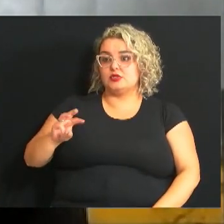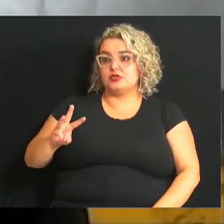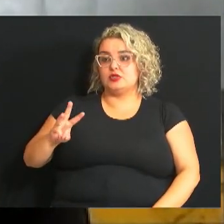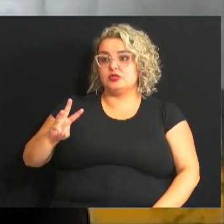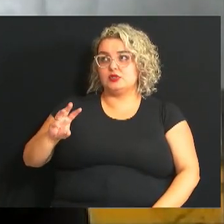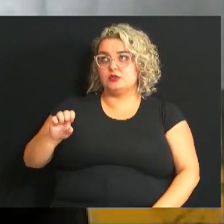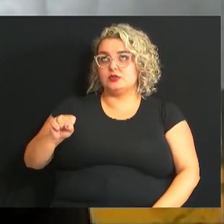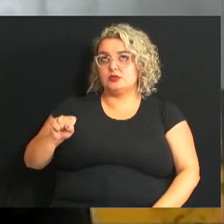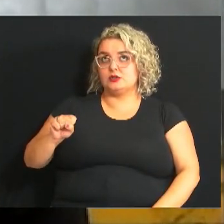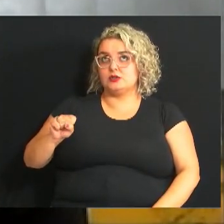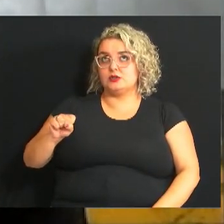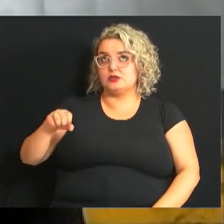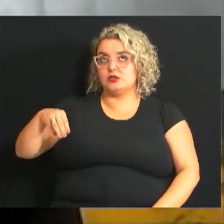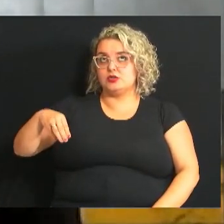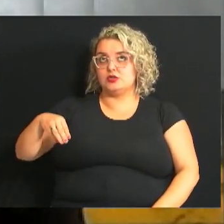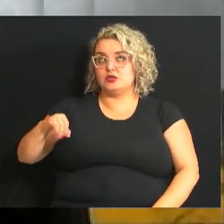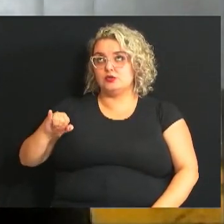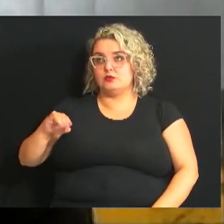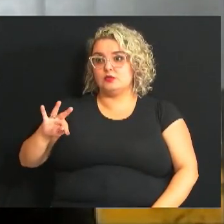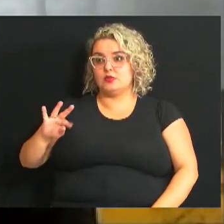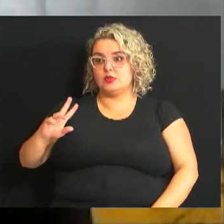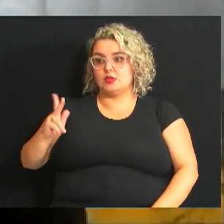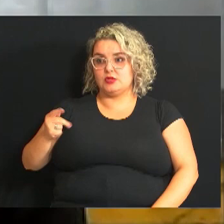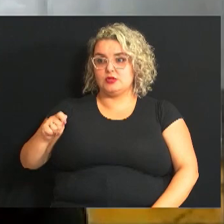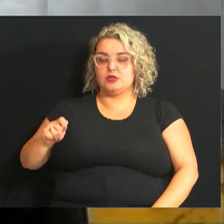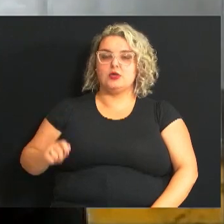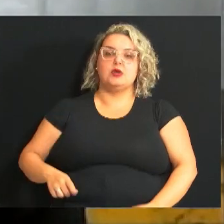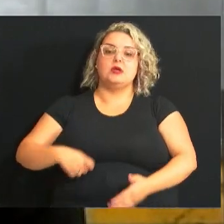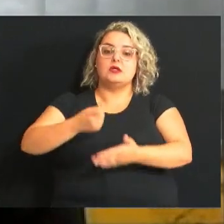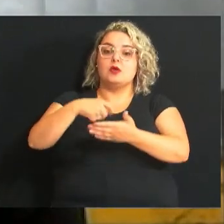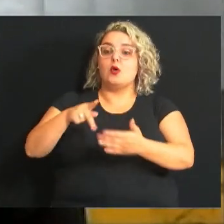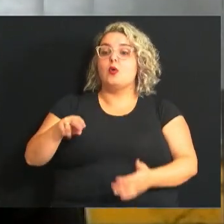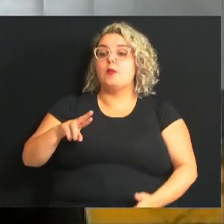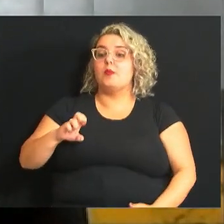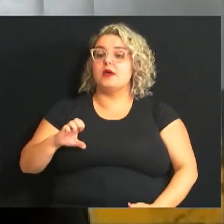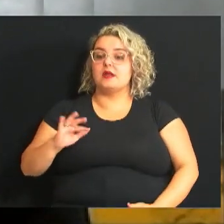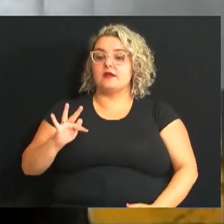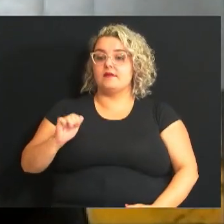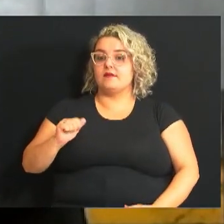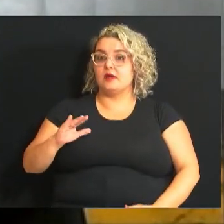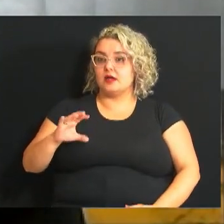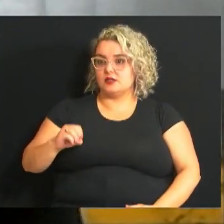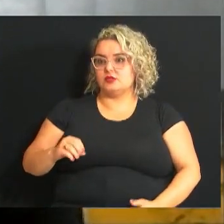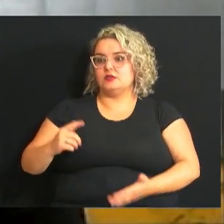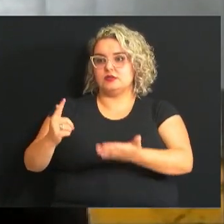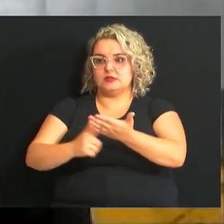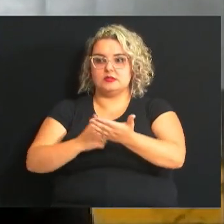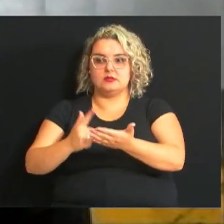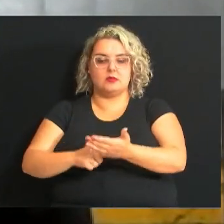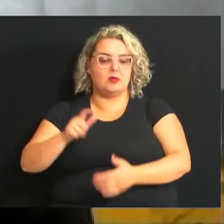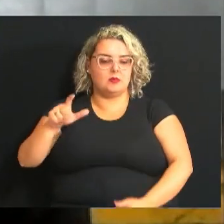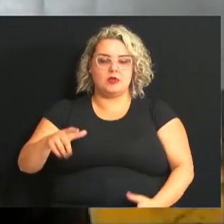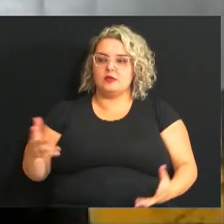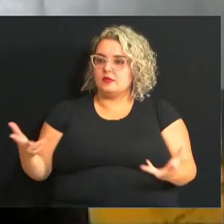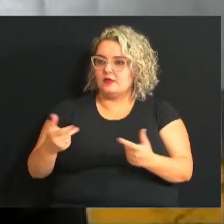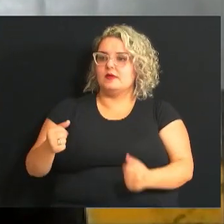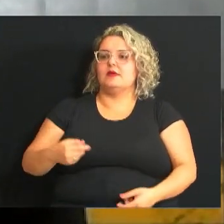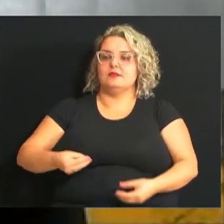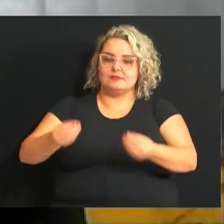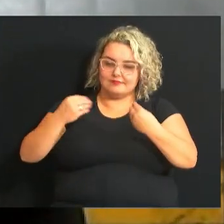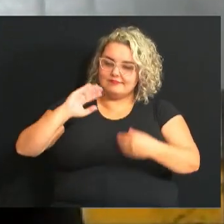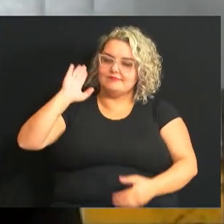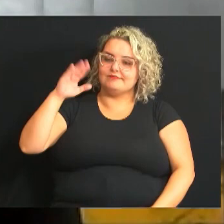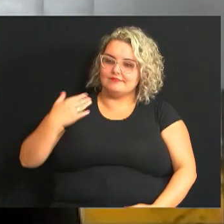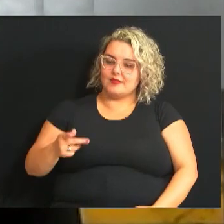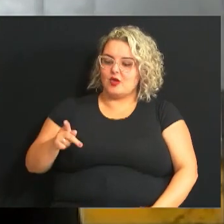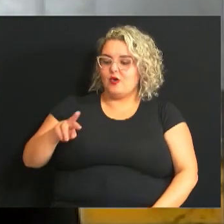livro. Ele é um grande amigo, parceiro, uma pessoa que eu admiro muito. E ele me deu essa honra de escrever o prefácio